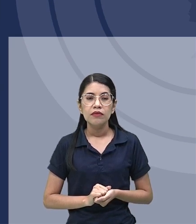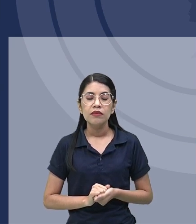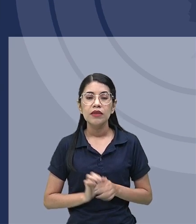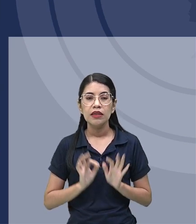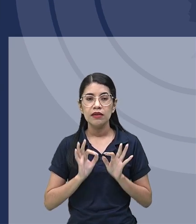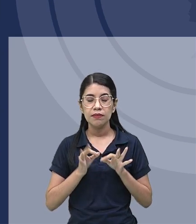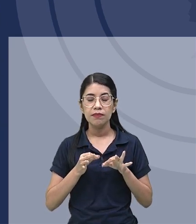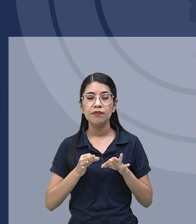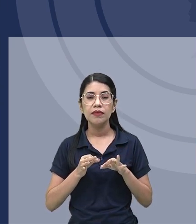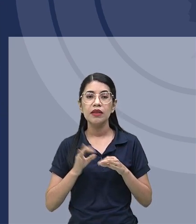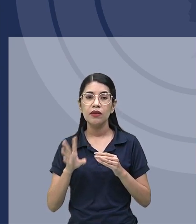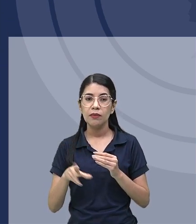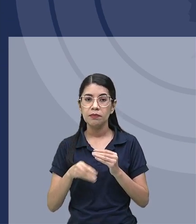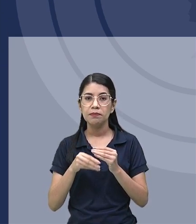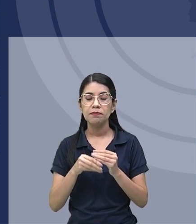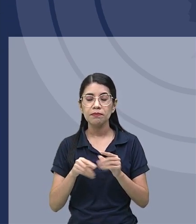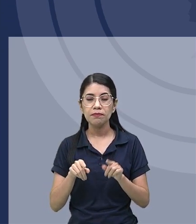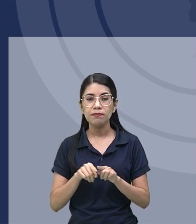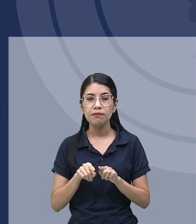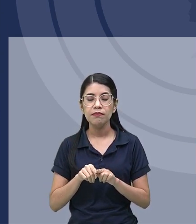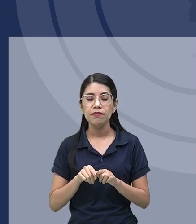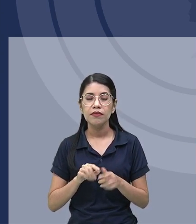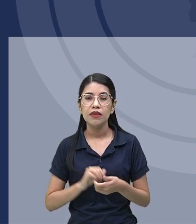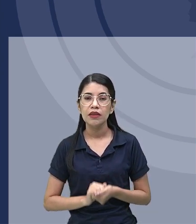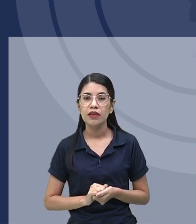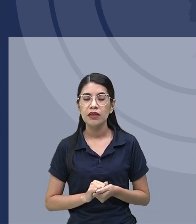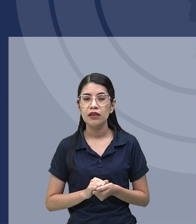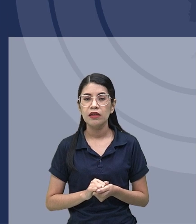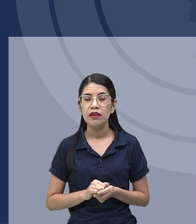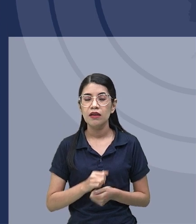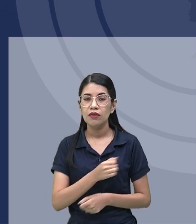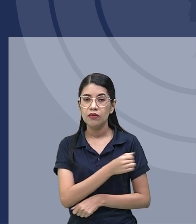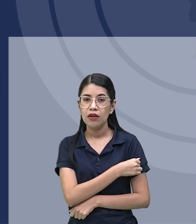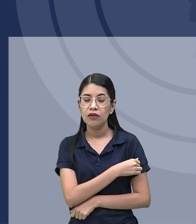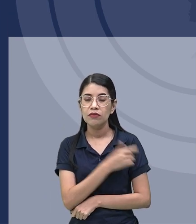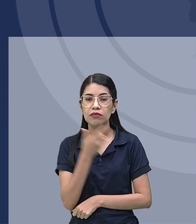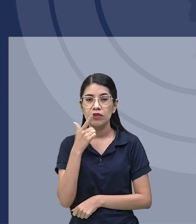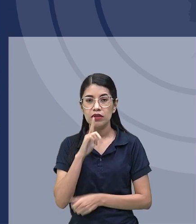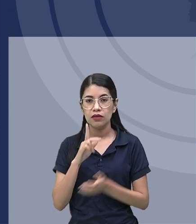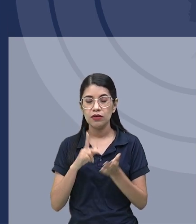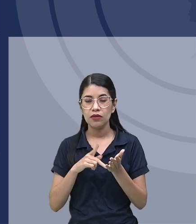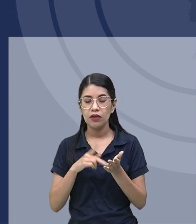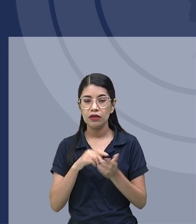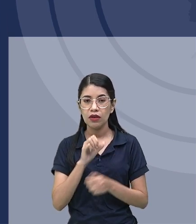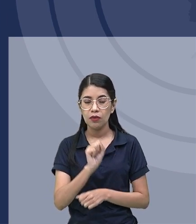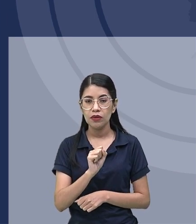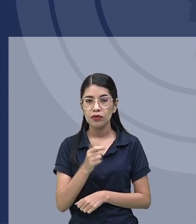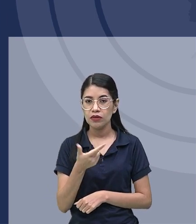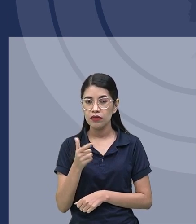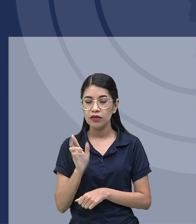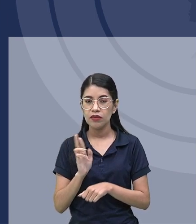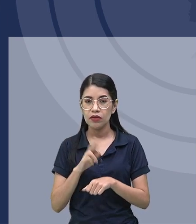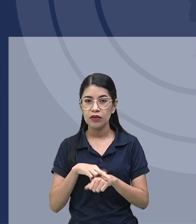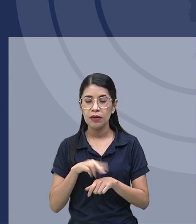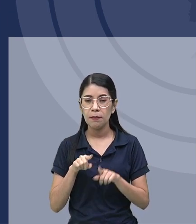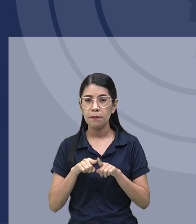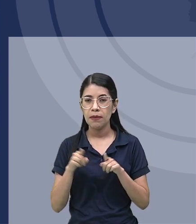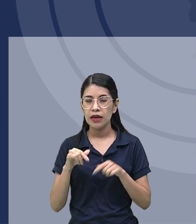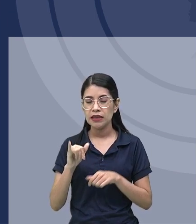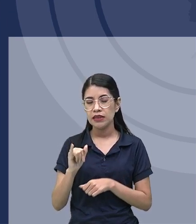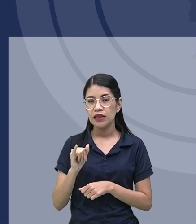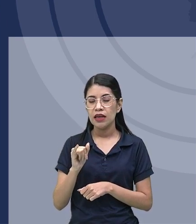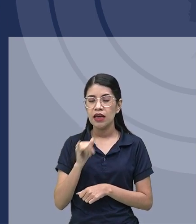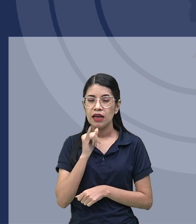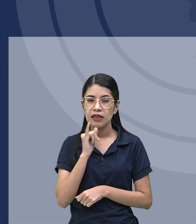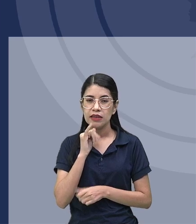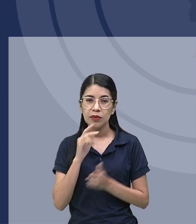Só reforçando, né, nesse caso, o aluno tirou 8, ele não foi para a recuperação paralela. Mas se ele tivesse tirado uma nota